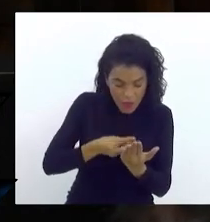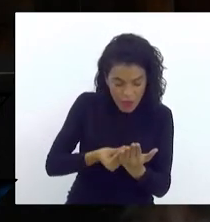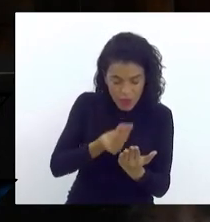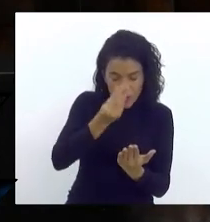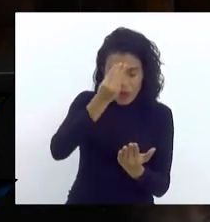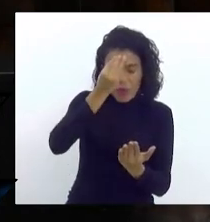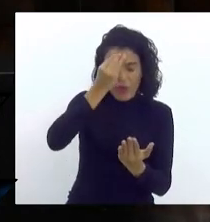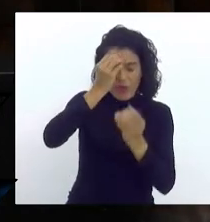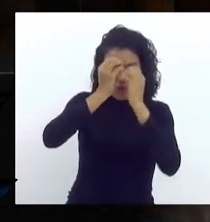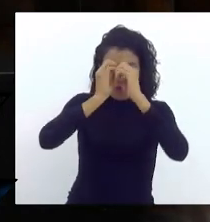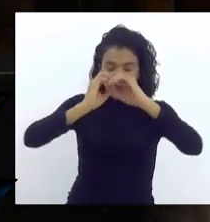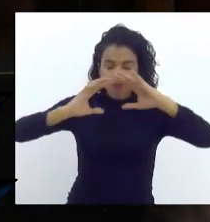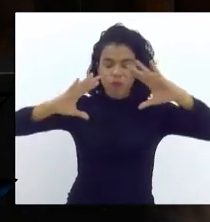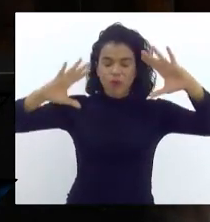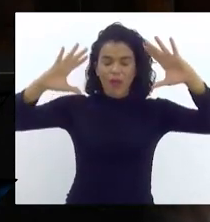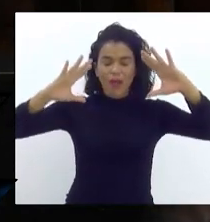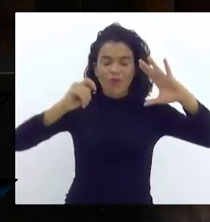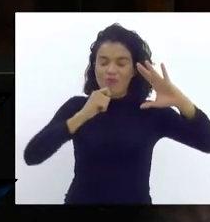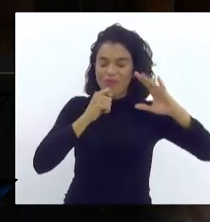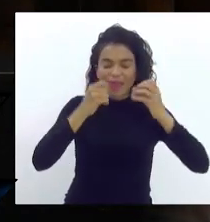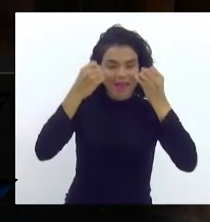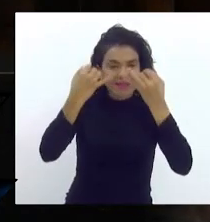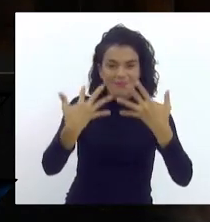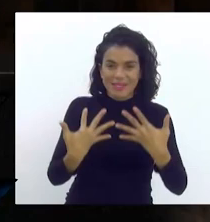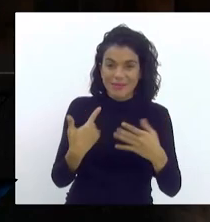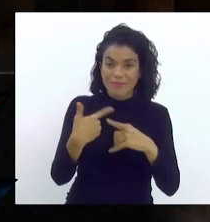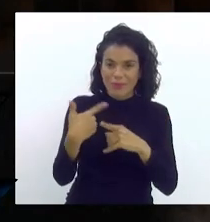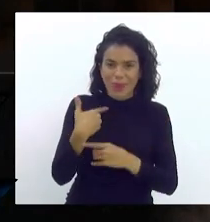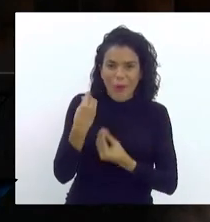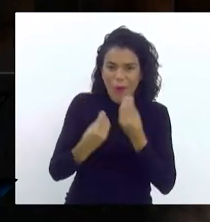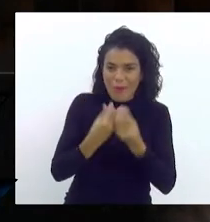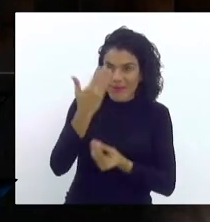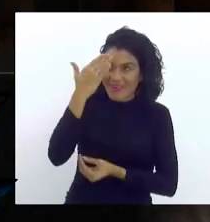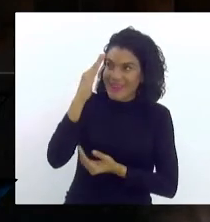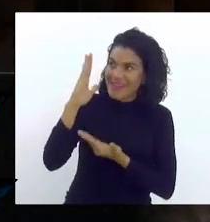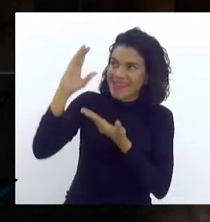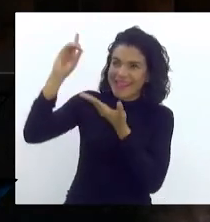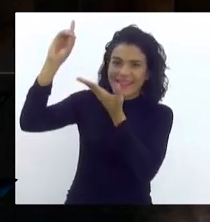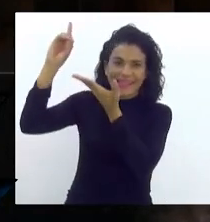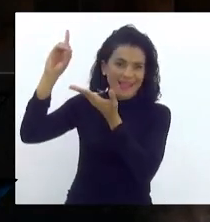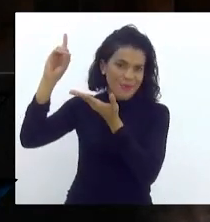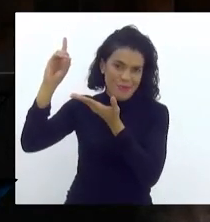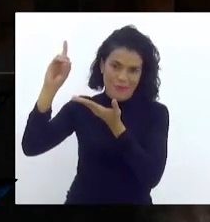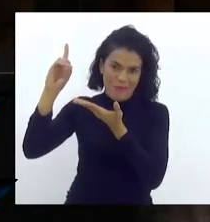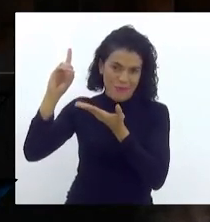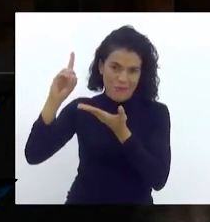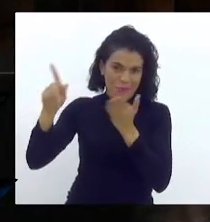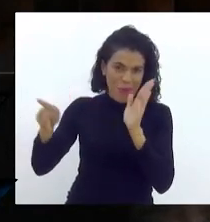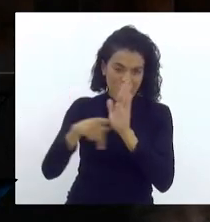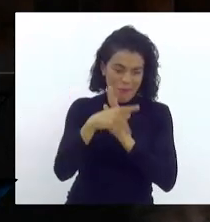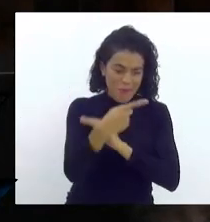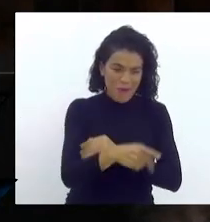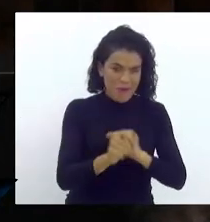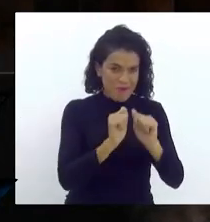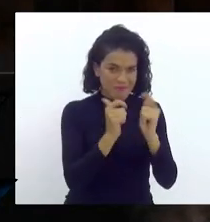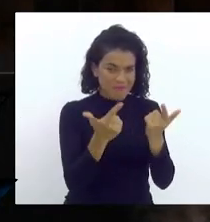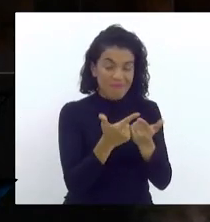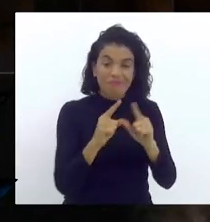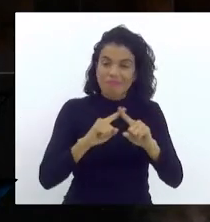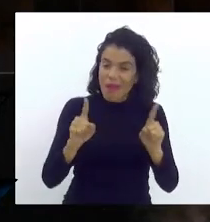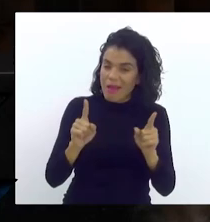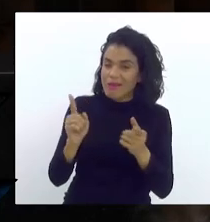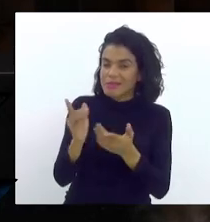daquele que a gente não tem explicação, porque entender Deus não é o assunto dessa casa, nem aqui agora. Mas